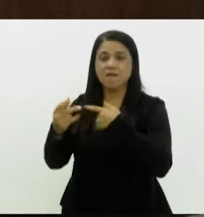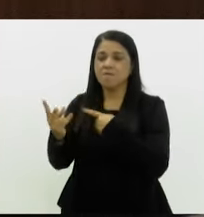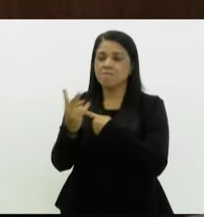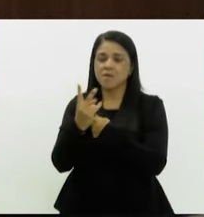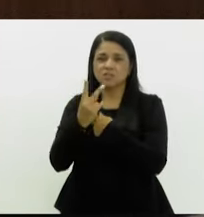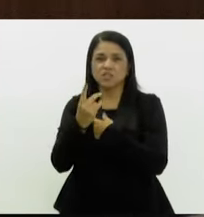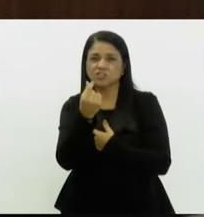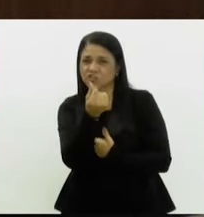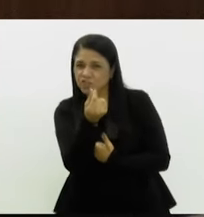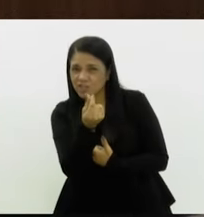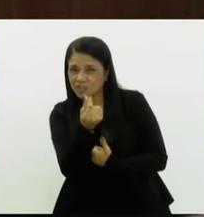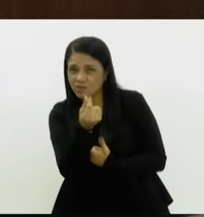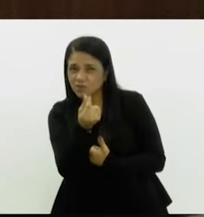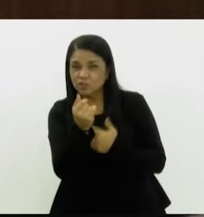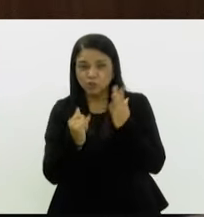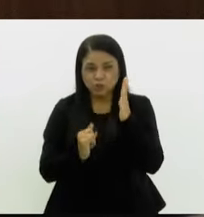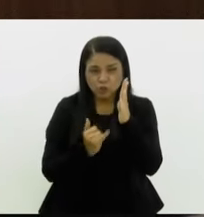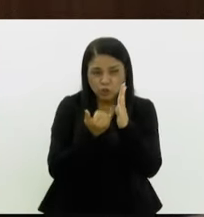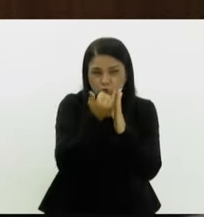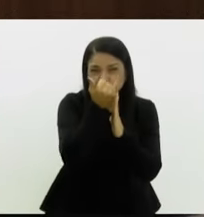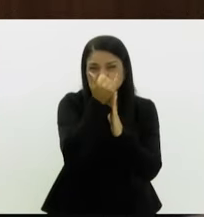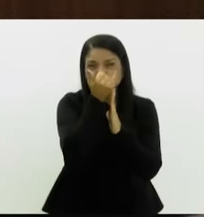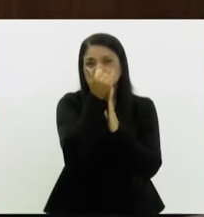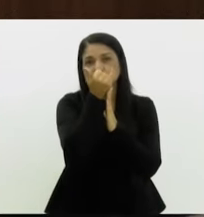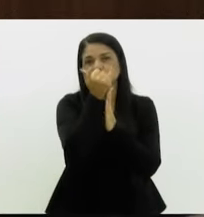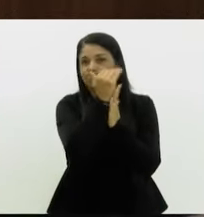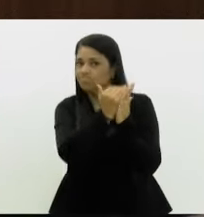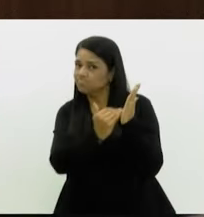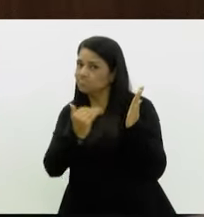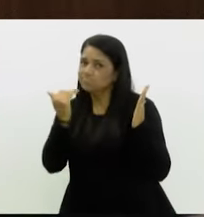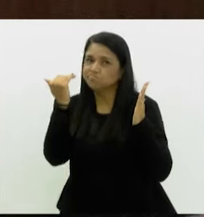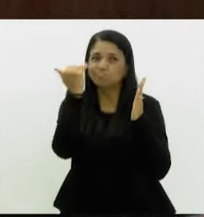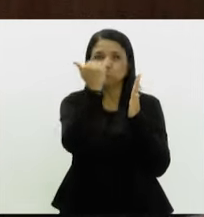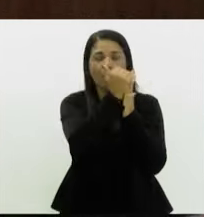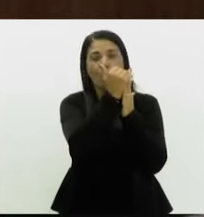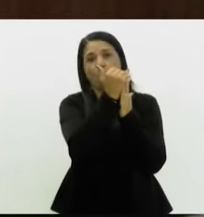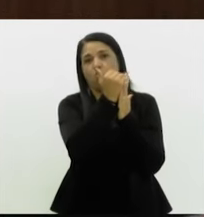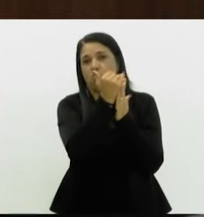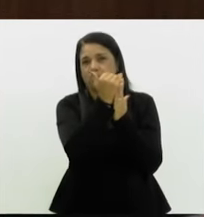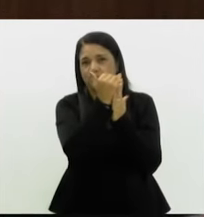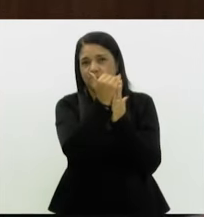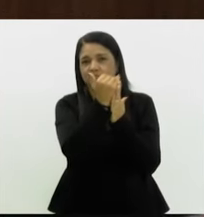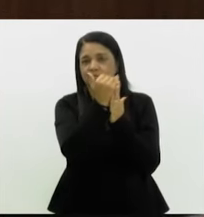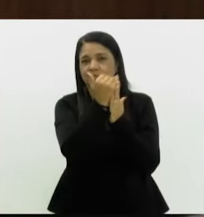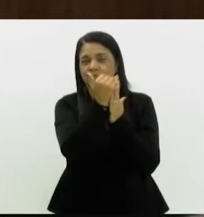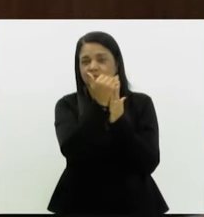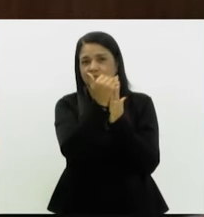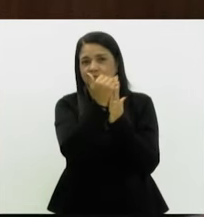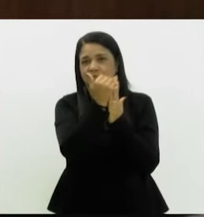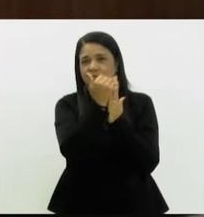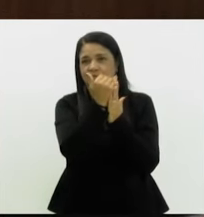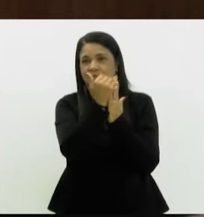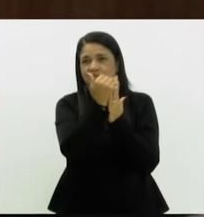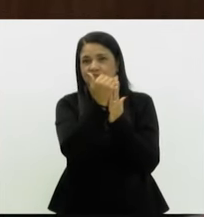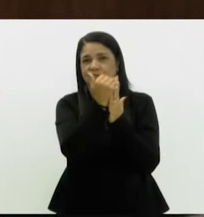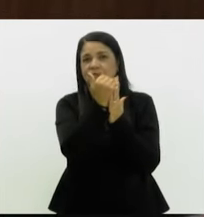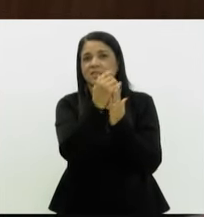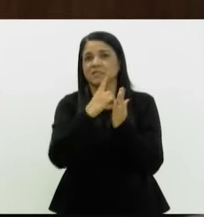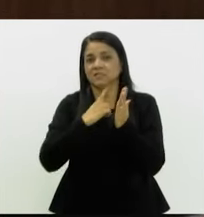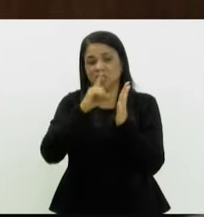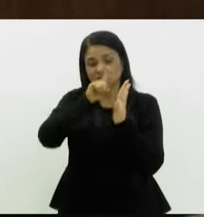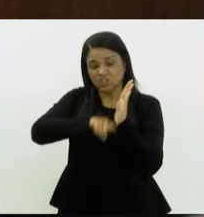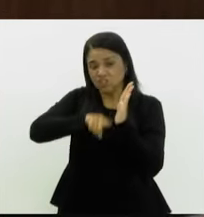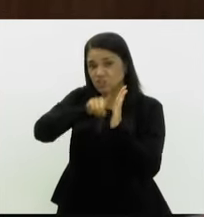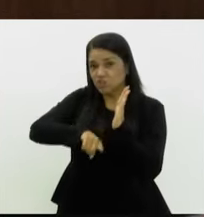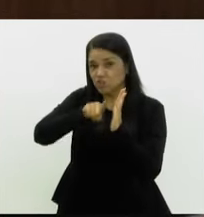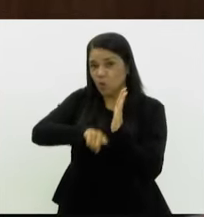dinheiro a juros bastante significativos, porque existe o desconto em